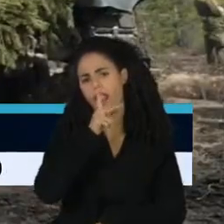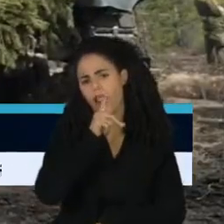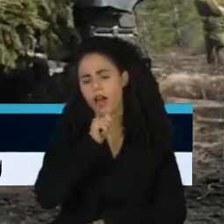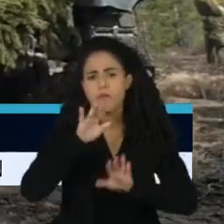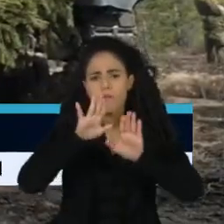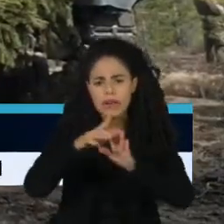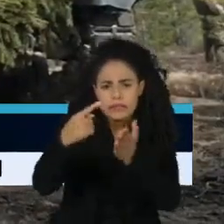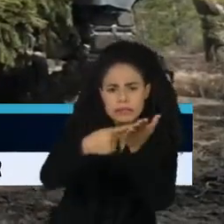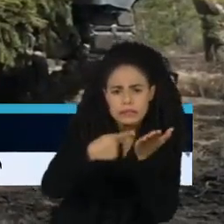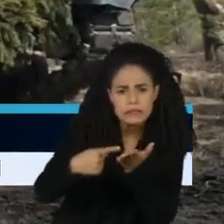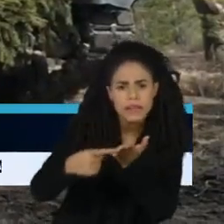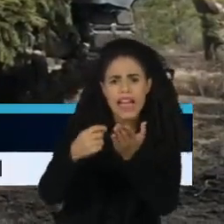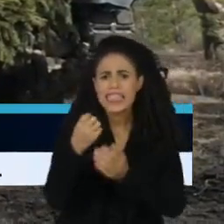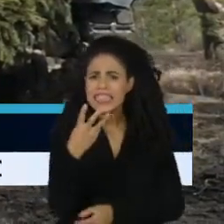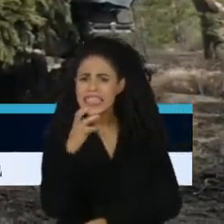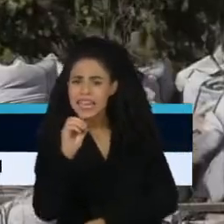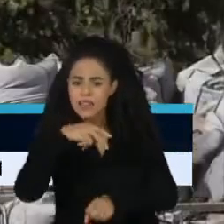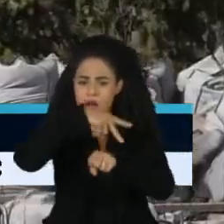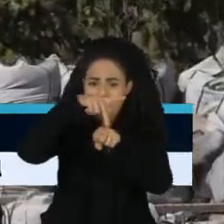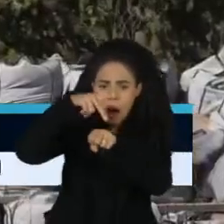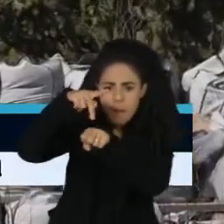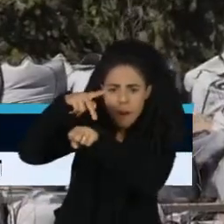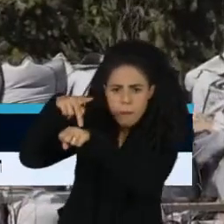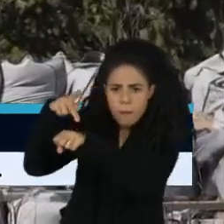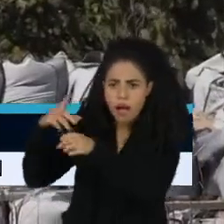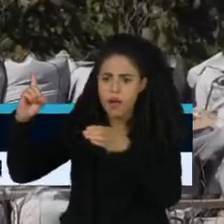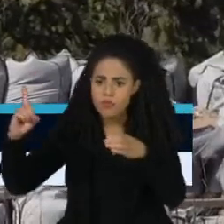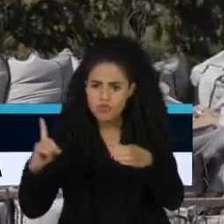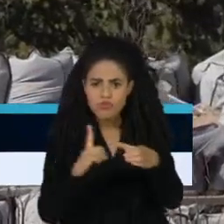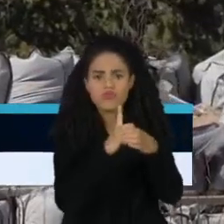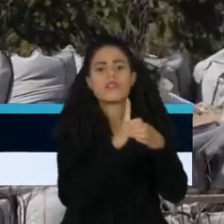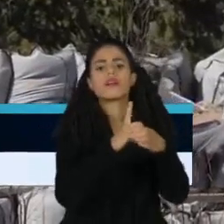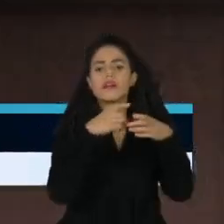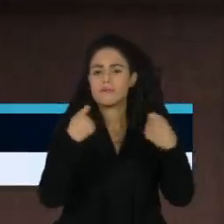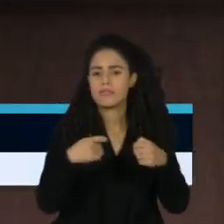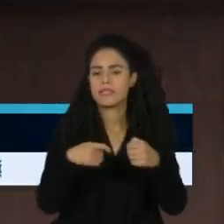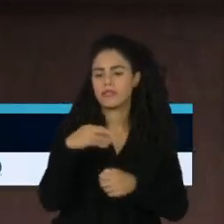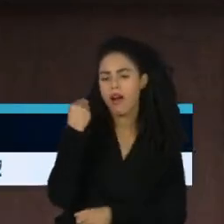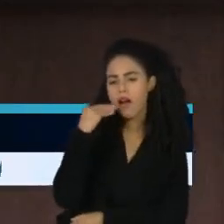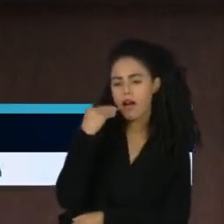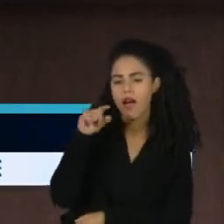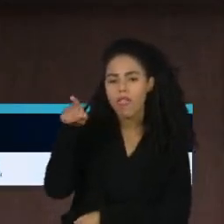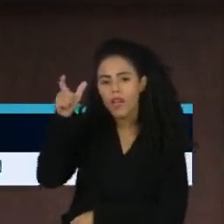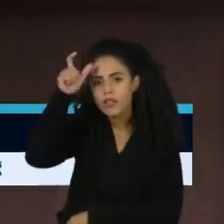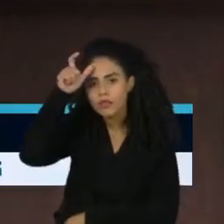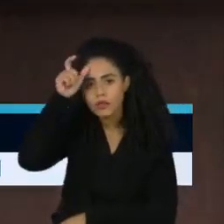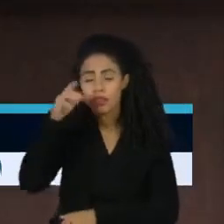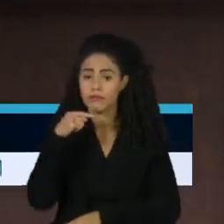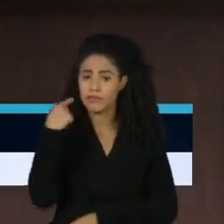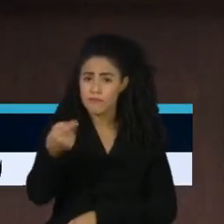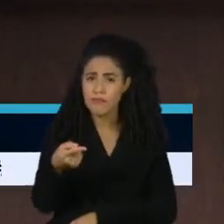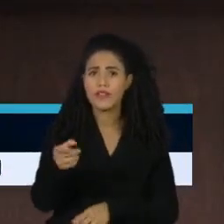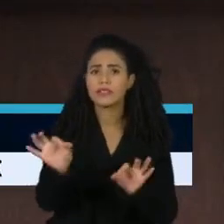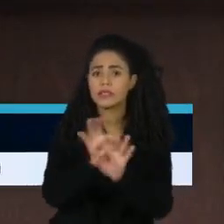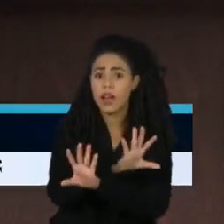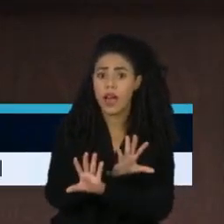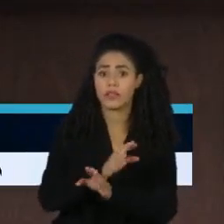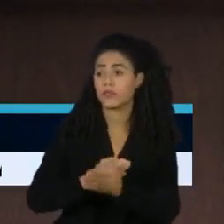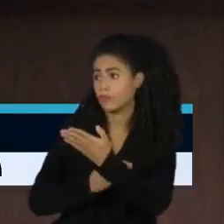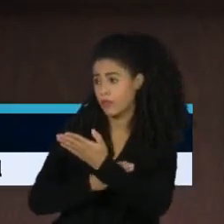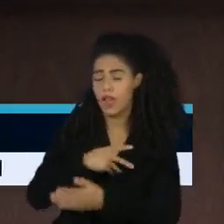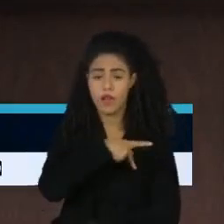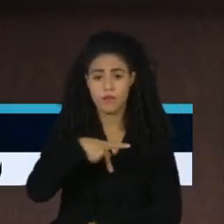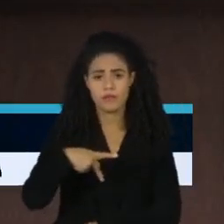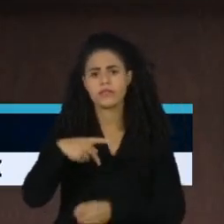Consenso Entre todos os 30 países membros vai ser preciso convencer a Turquia logo depois do pedido o presidente